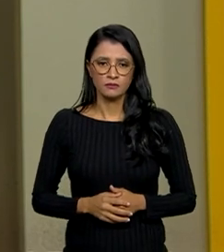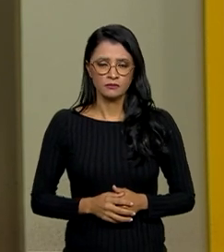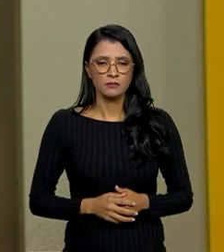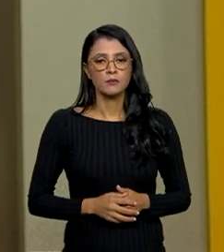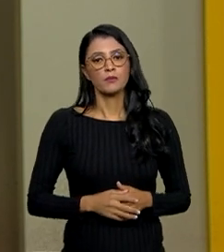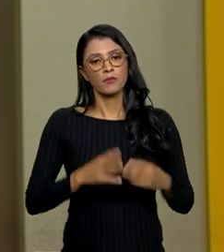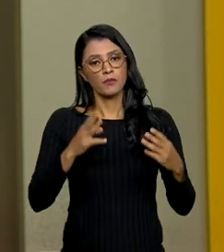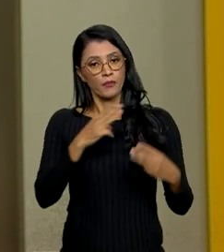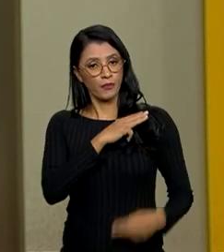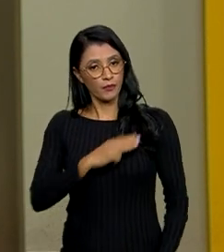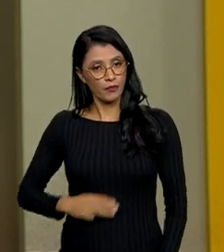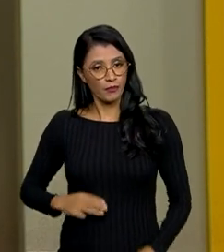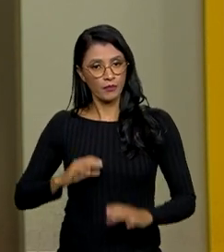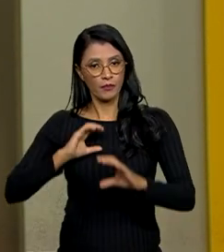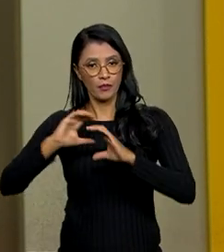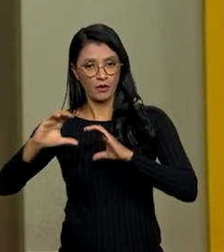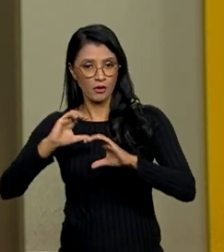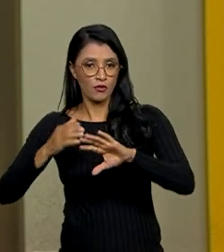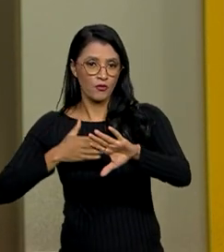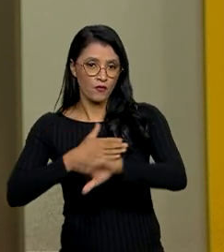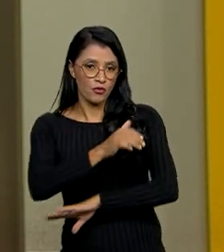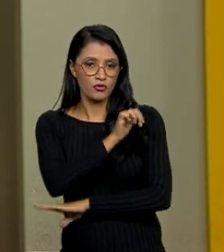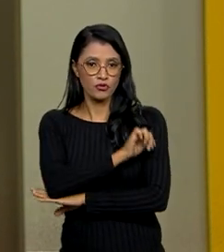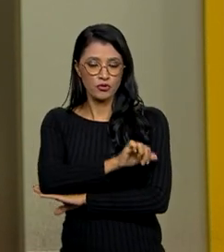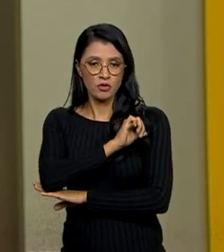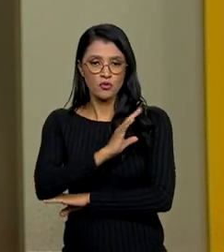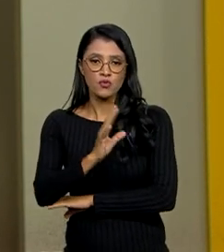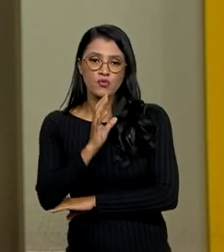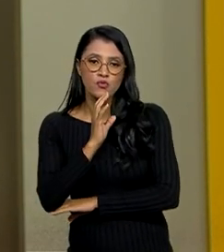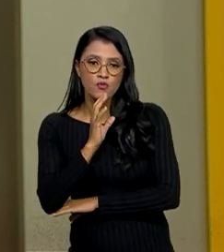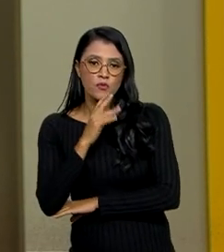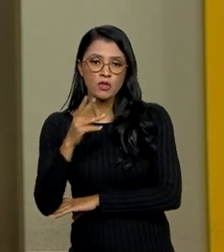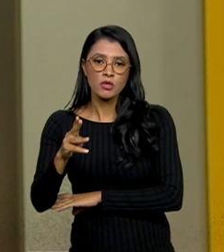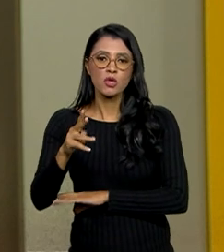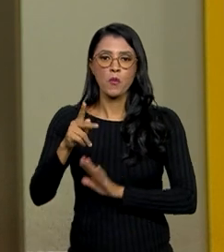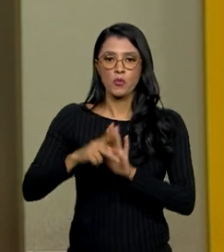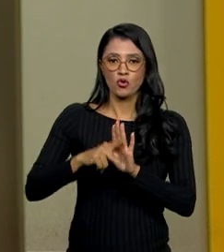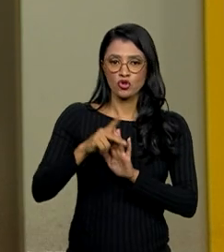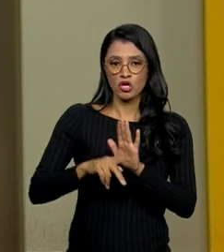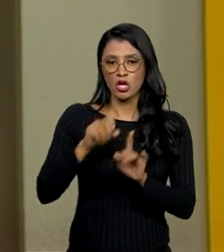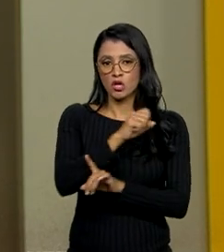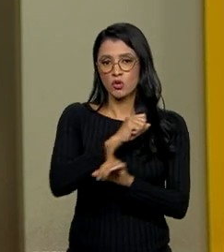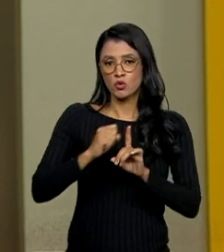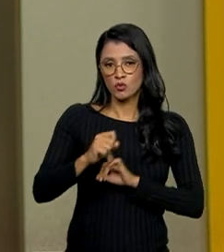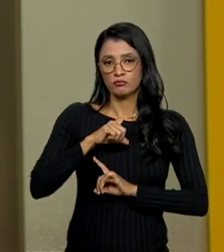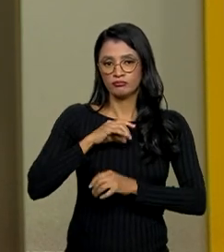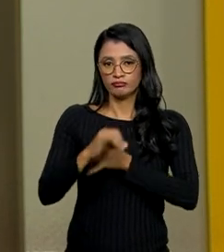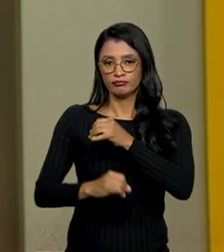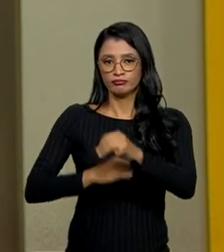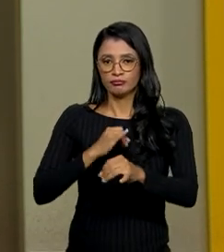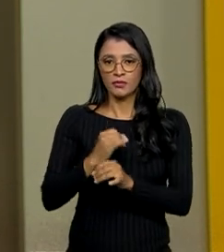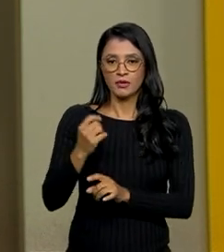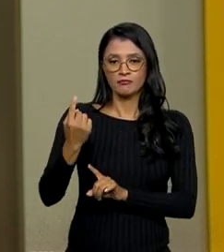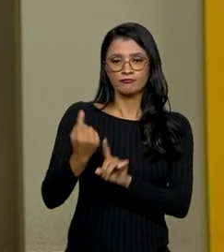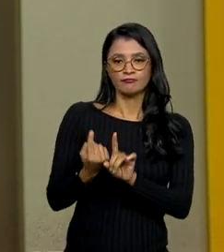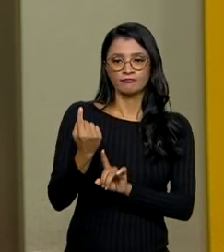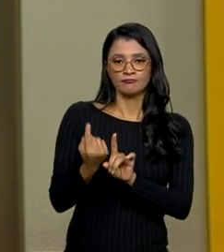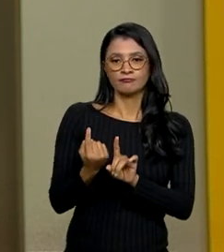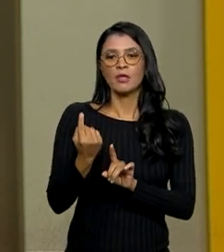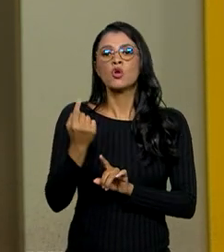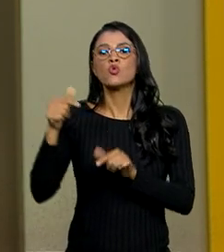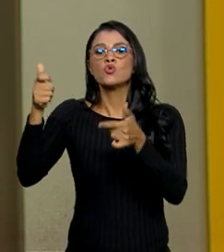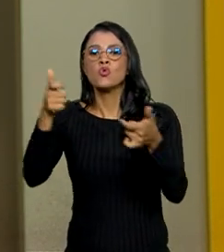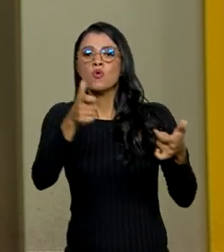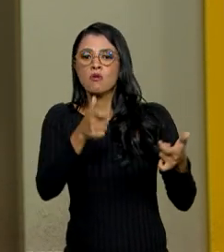O ministro das Comunicações foi ao Rio de Janeiro conhecer uma ação social que leva a internet móvel para regiões de